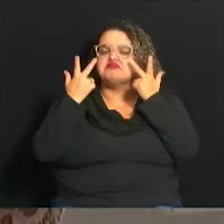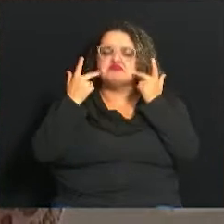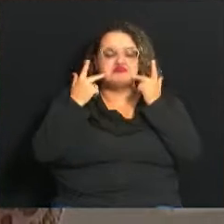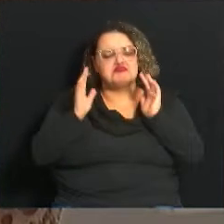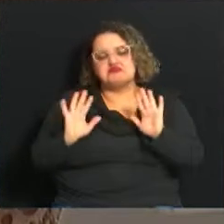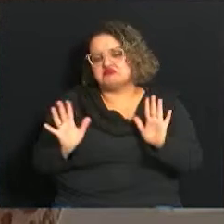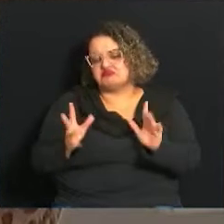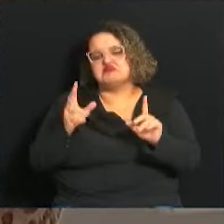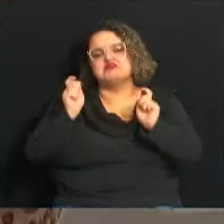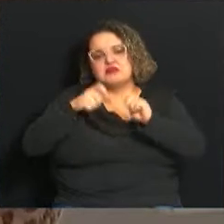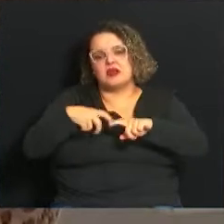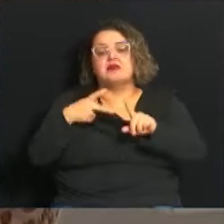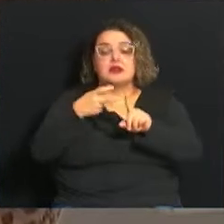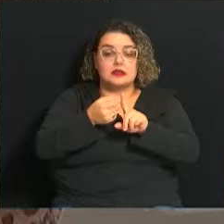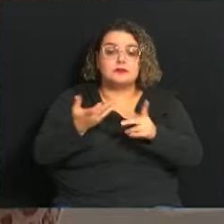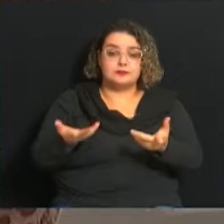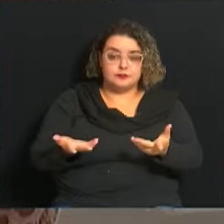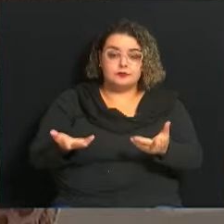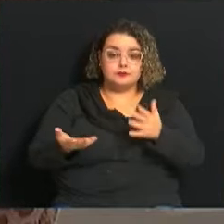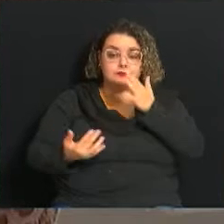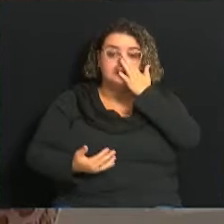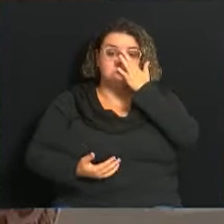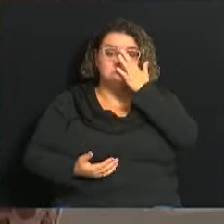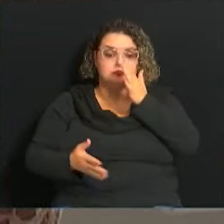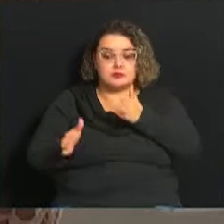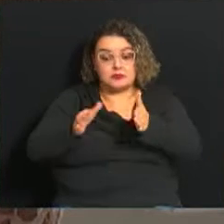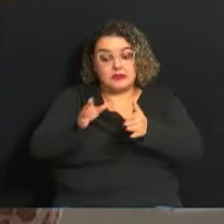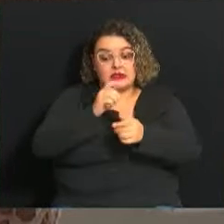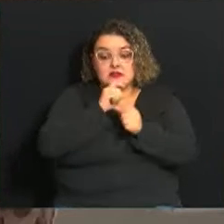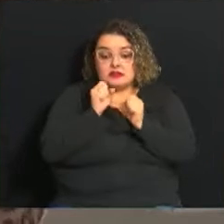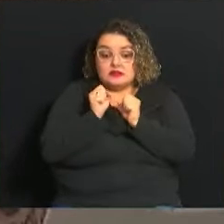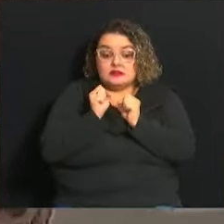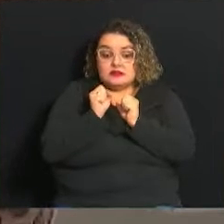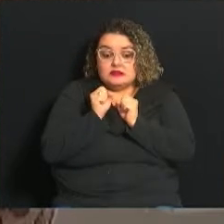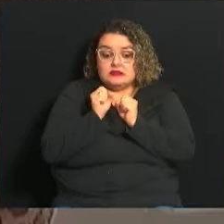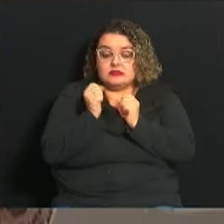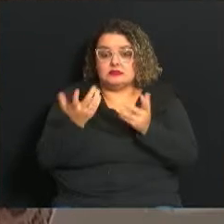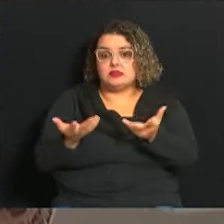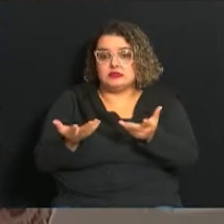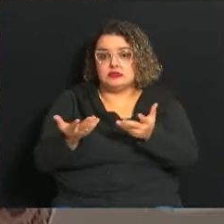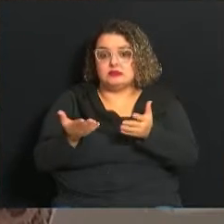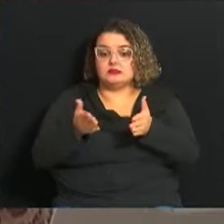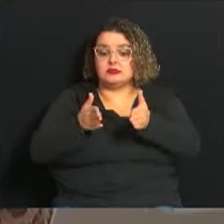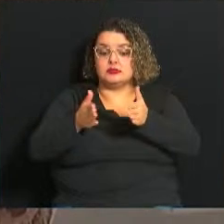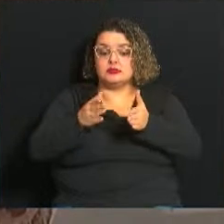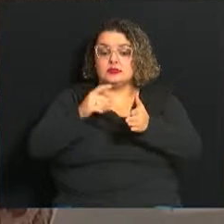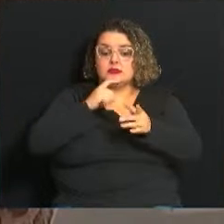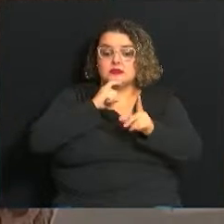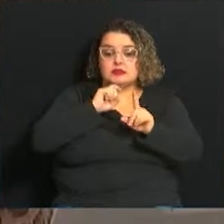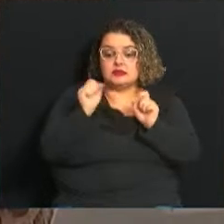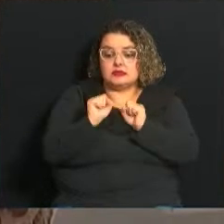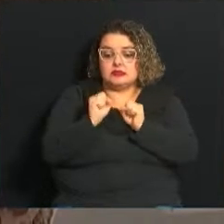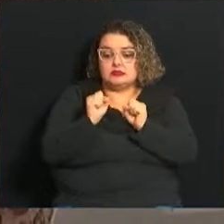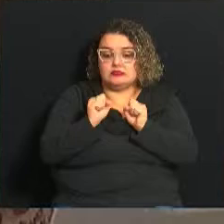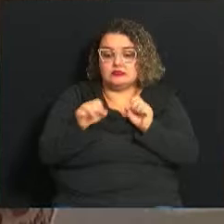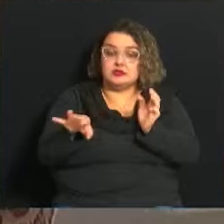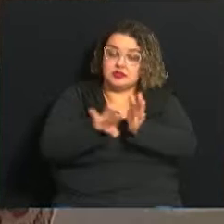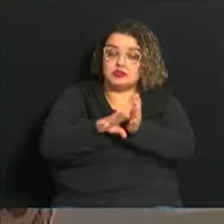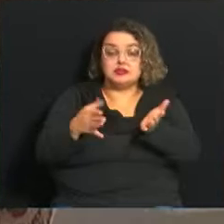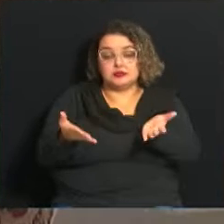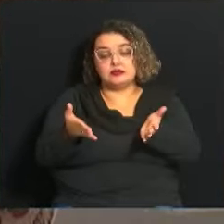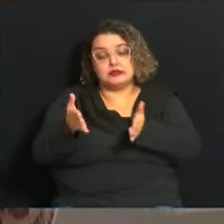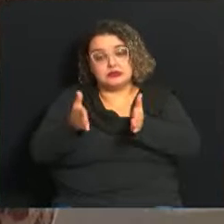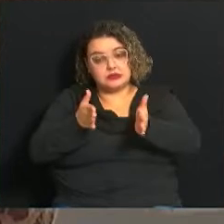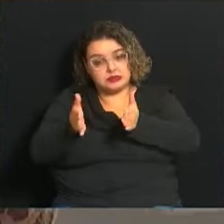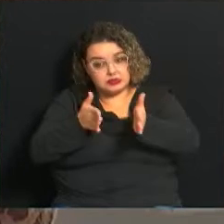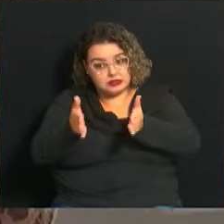e agora a gente está num período, né, tá frio e tudo mais, período de inverno, né? É um período que